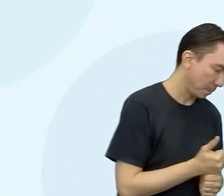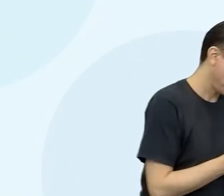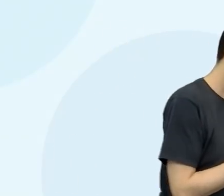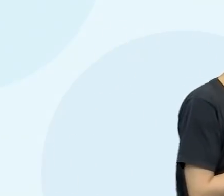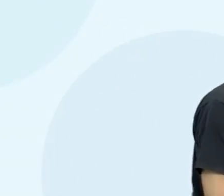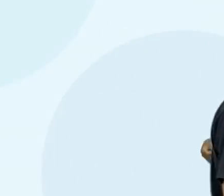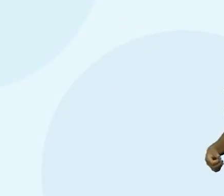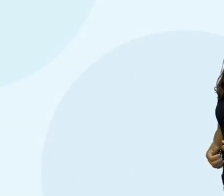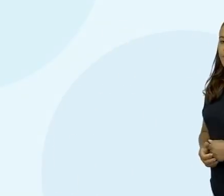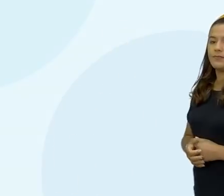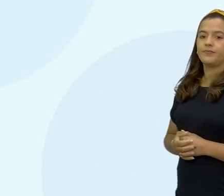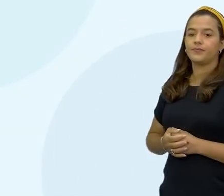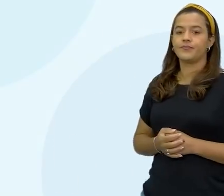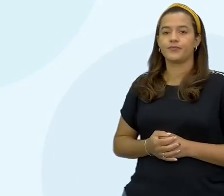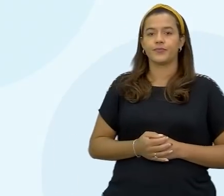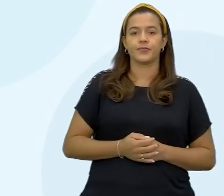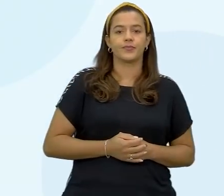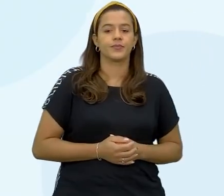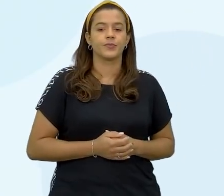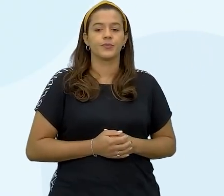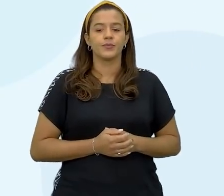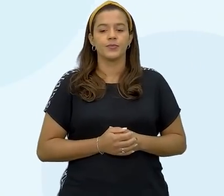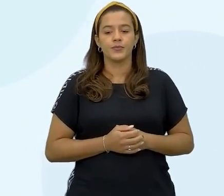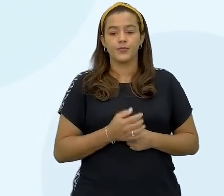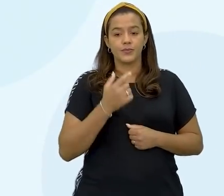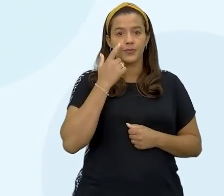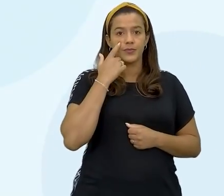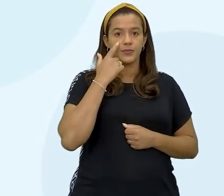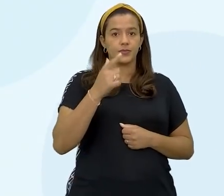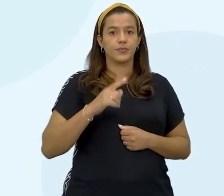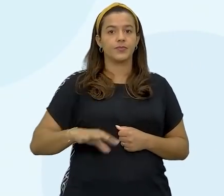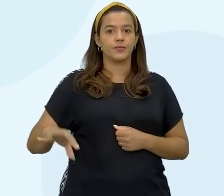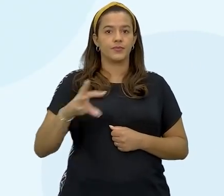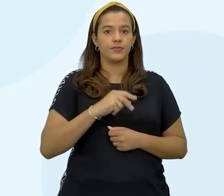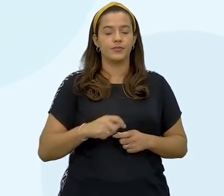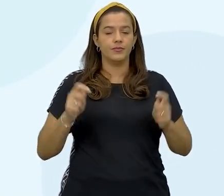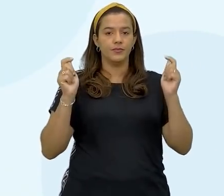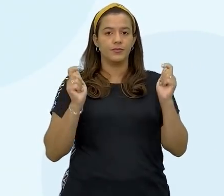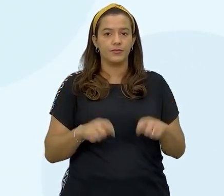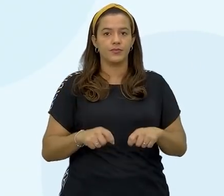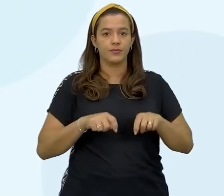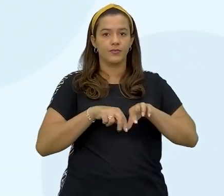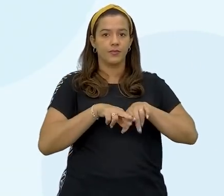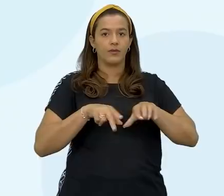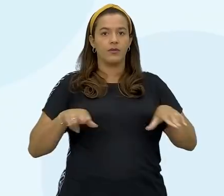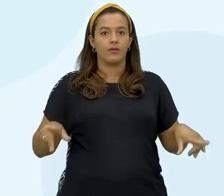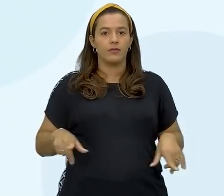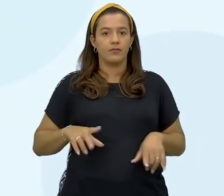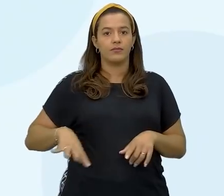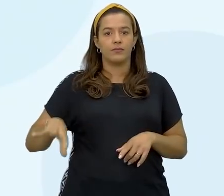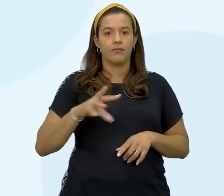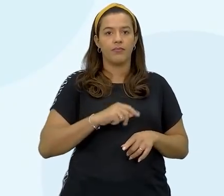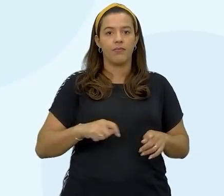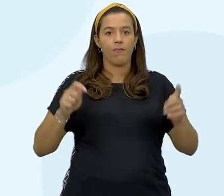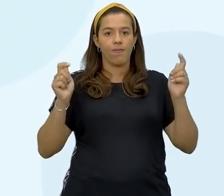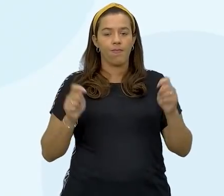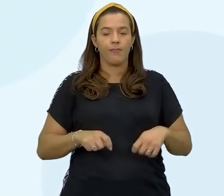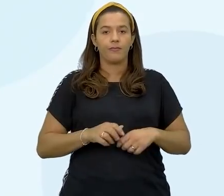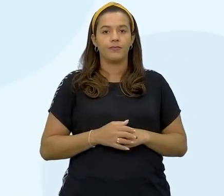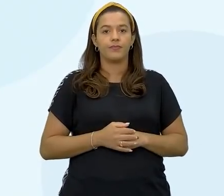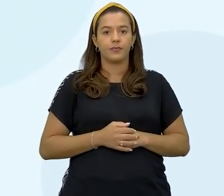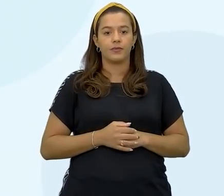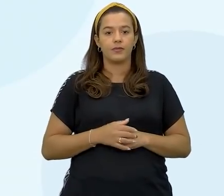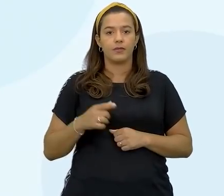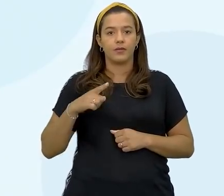de um pouco mais de cuidado na recuperação e coloca no mesmo grupo outro estudante que já está num